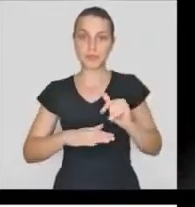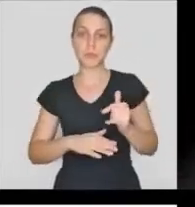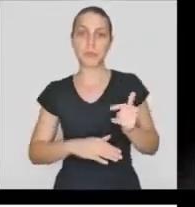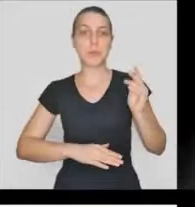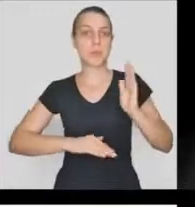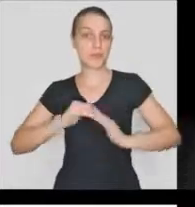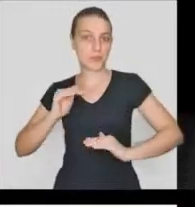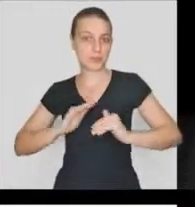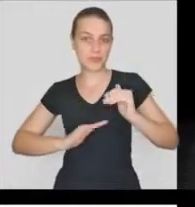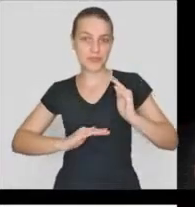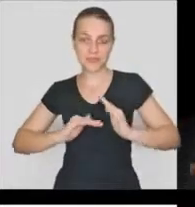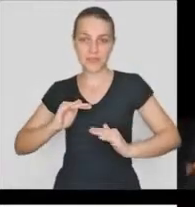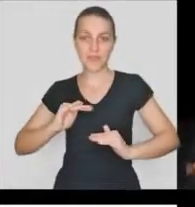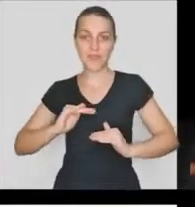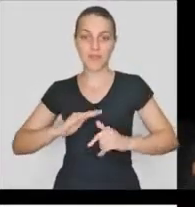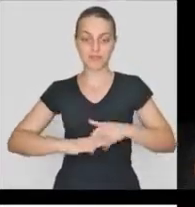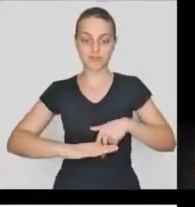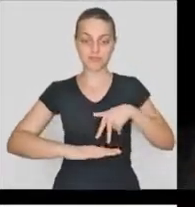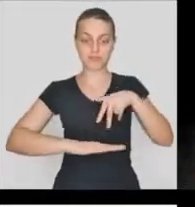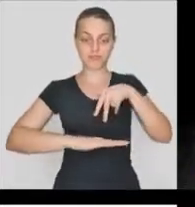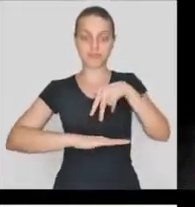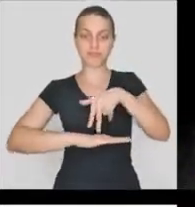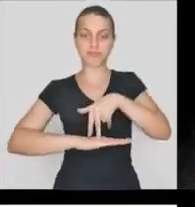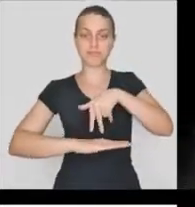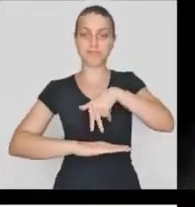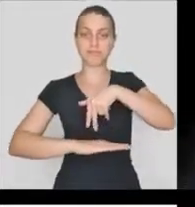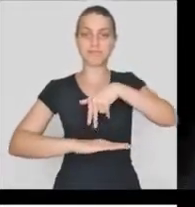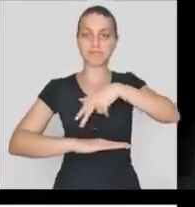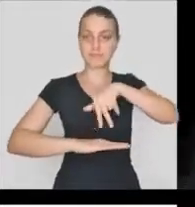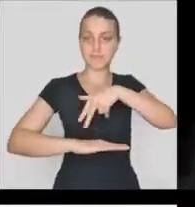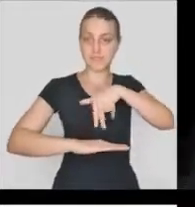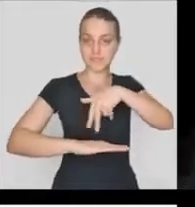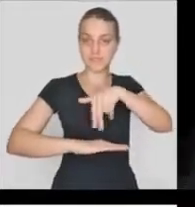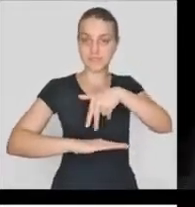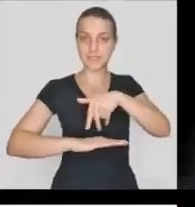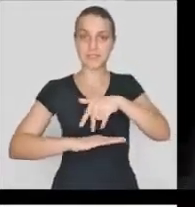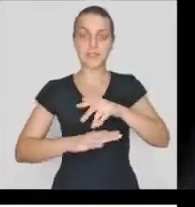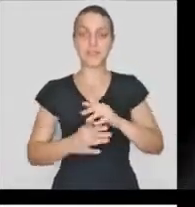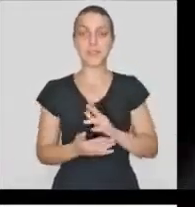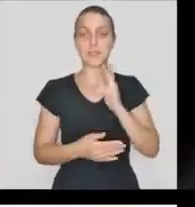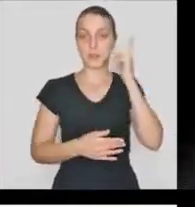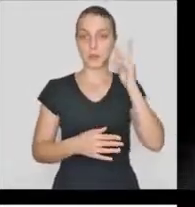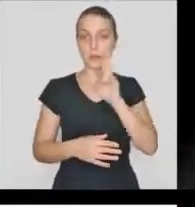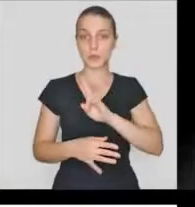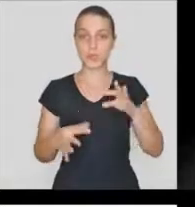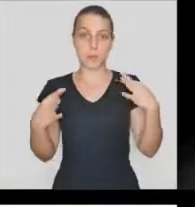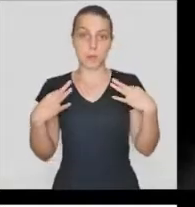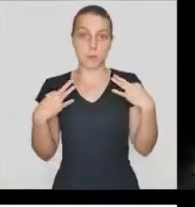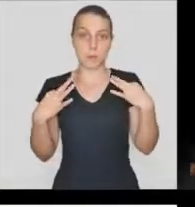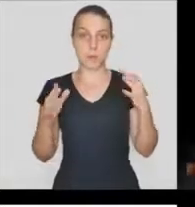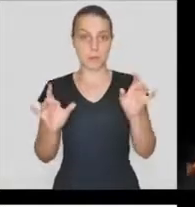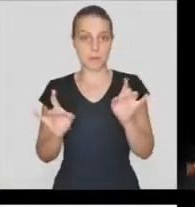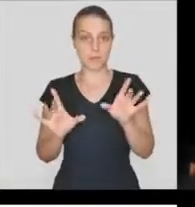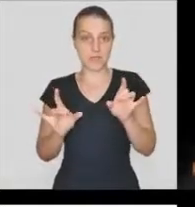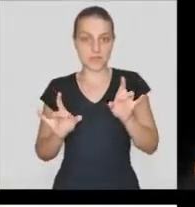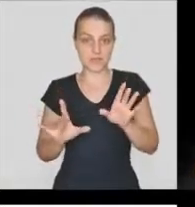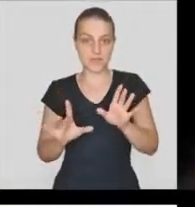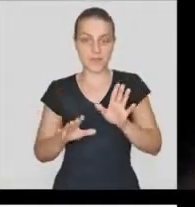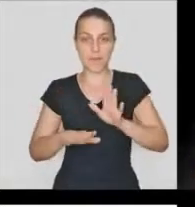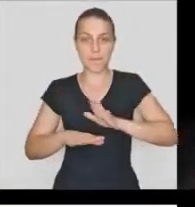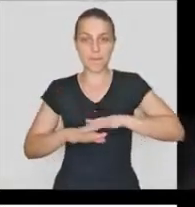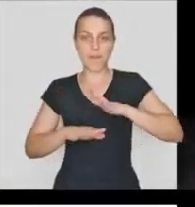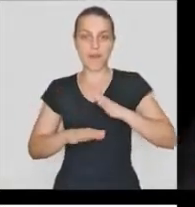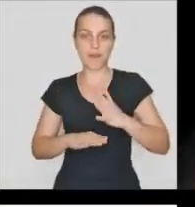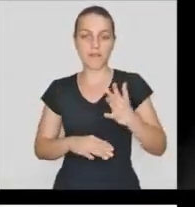exímios dançarinos, estão num palco. Tá? Elas usam geralmente cenário e figurino para